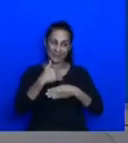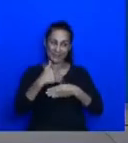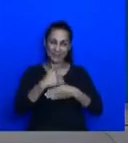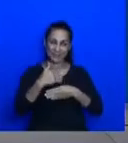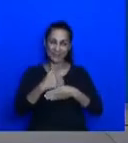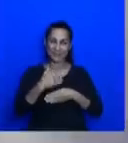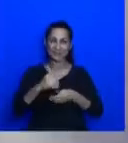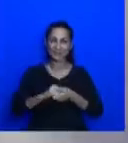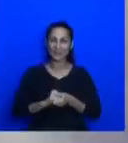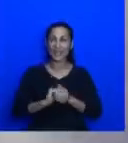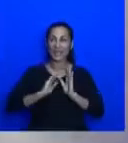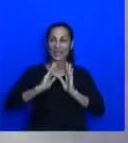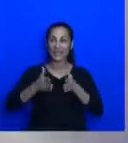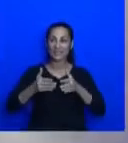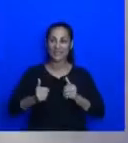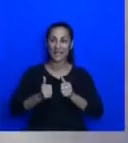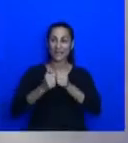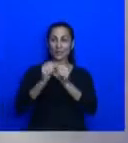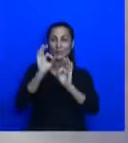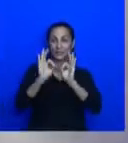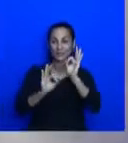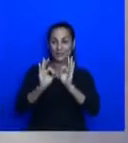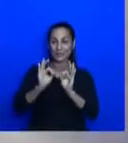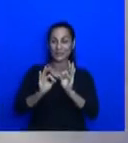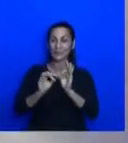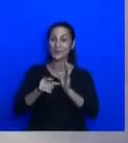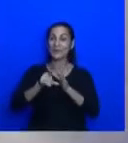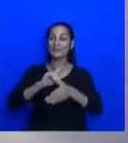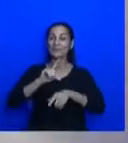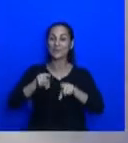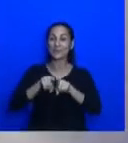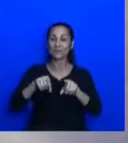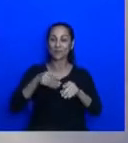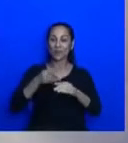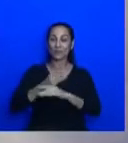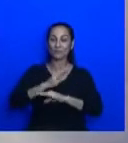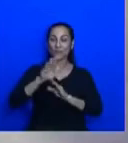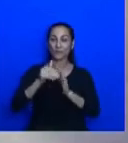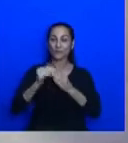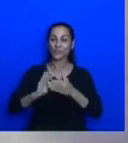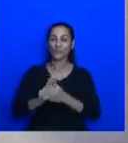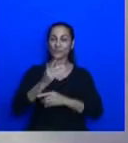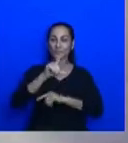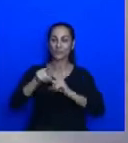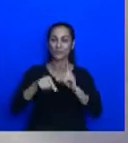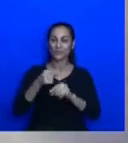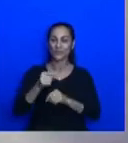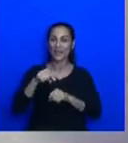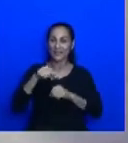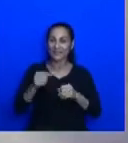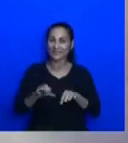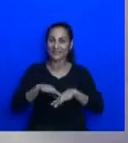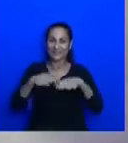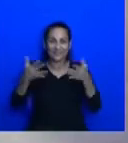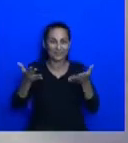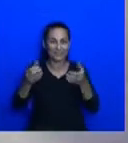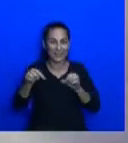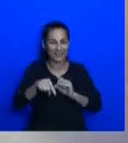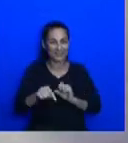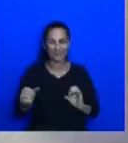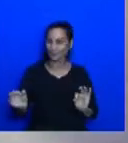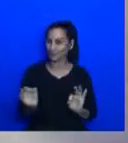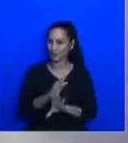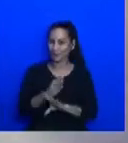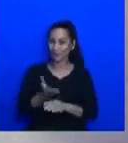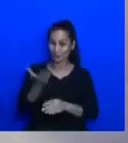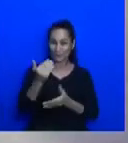presença. Elas já acompanharam todos os procedimentos prévios e agora também vão validar cada passo do nosso sorteio. Então, está tudo pronto por